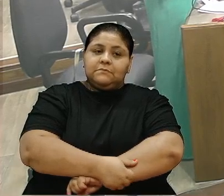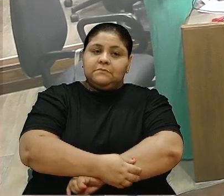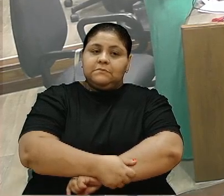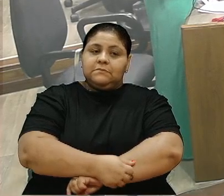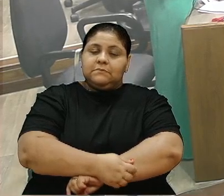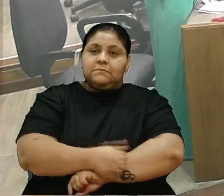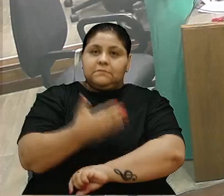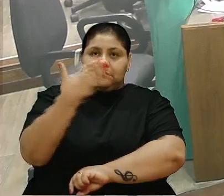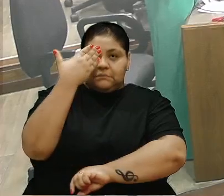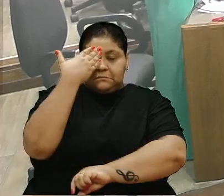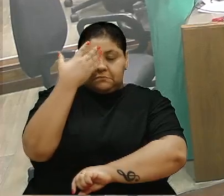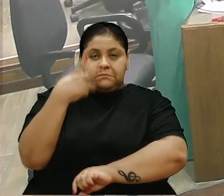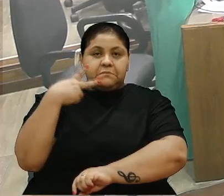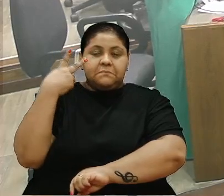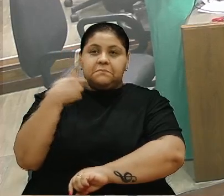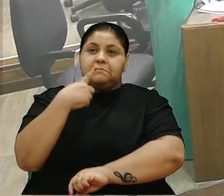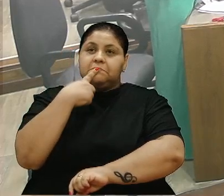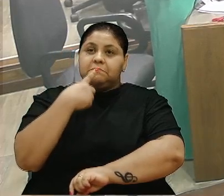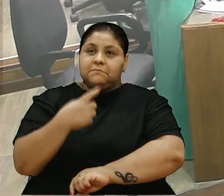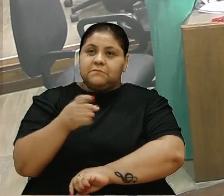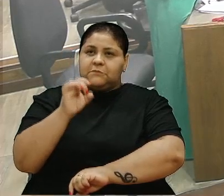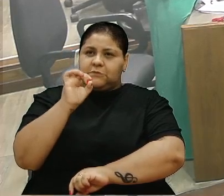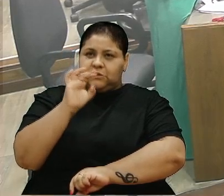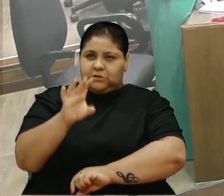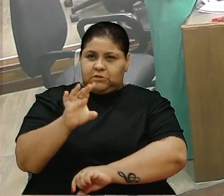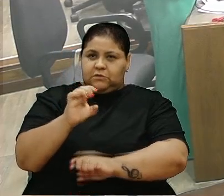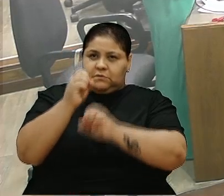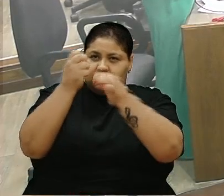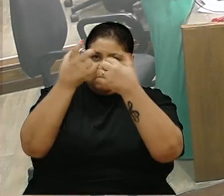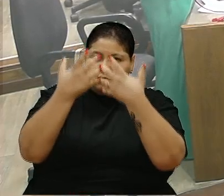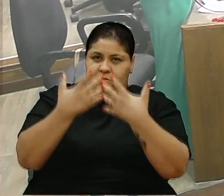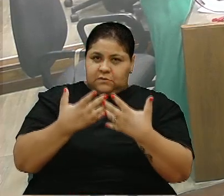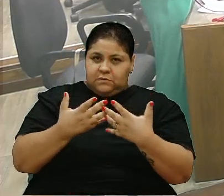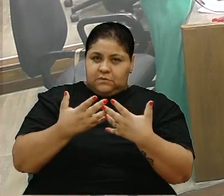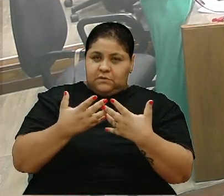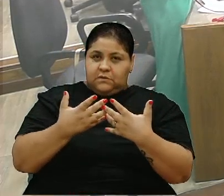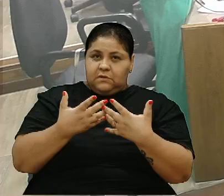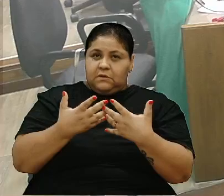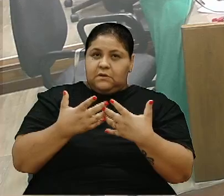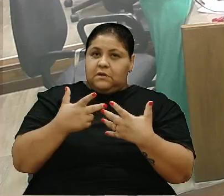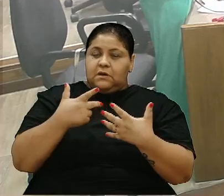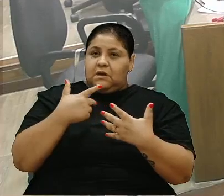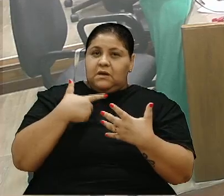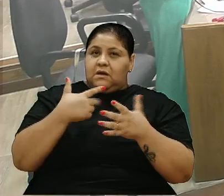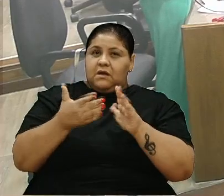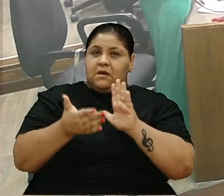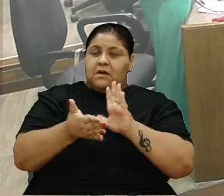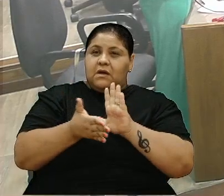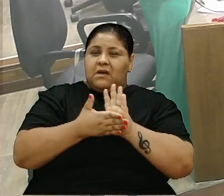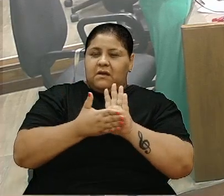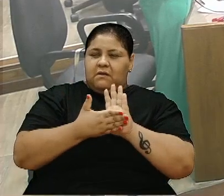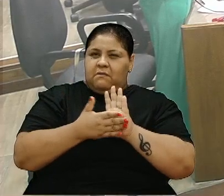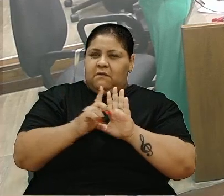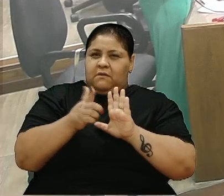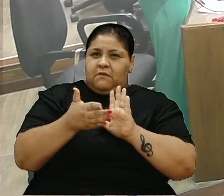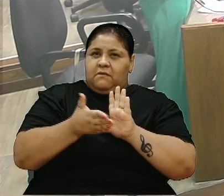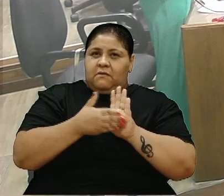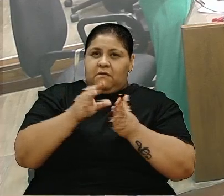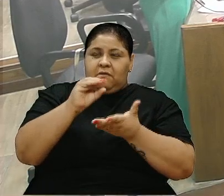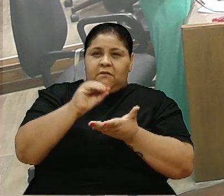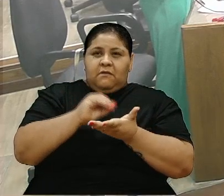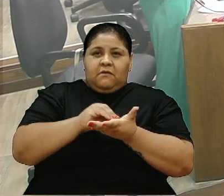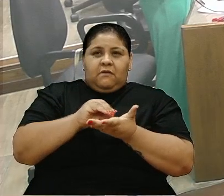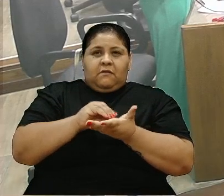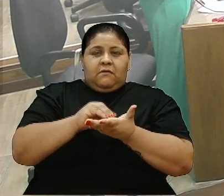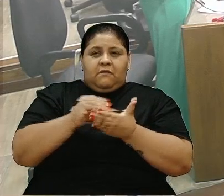Obrigado, vereadora Rose. Só para reiterar de que em nenhum momento é proposto, então, assim, essa falta de